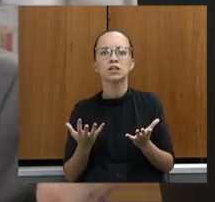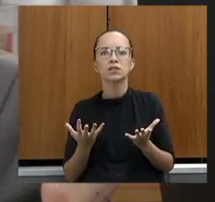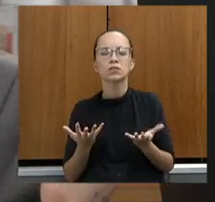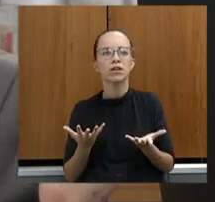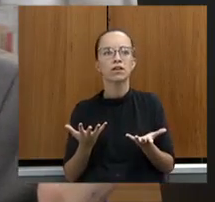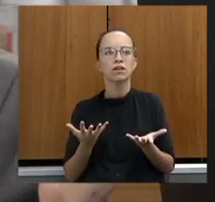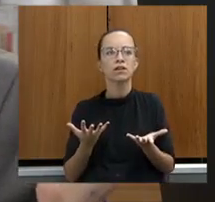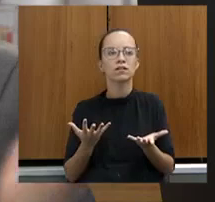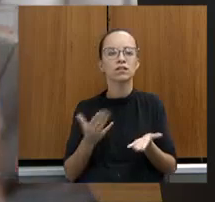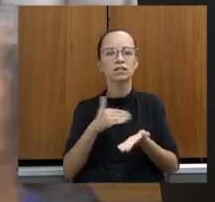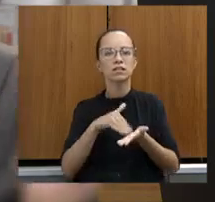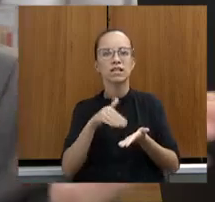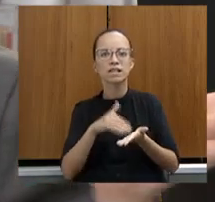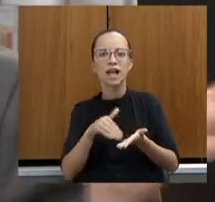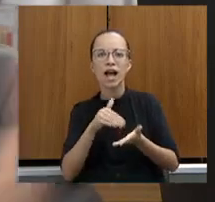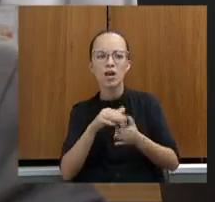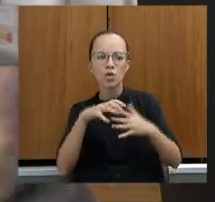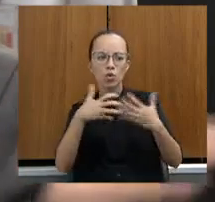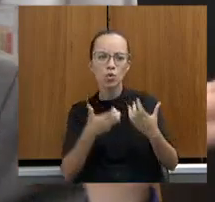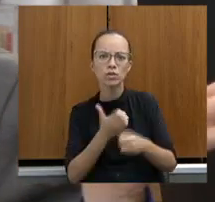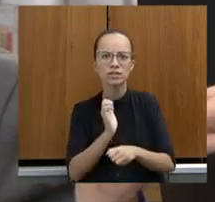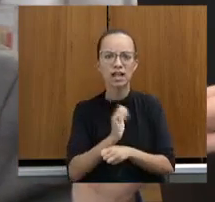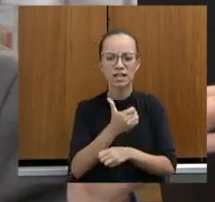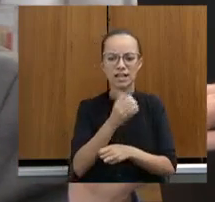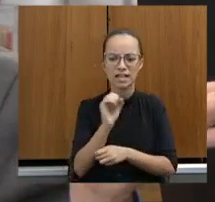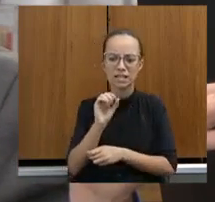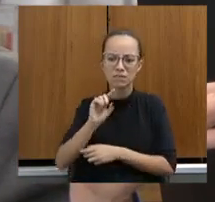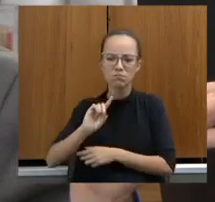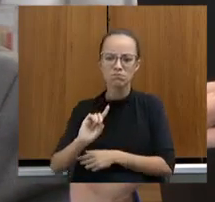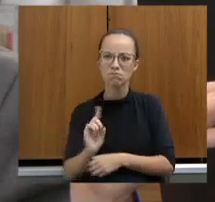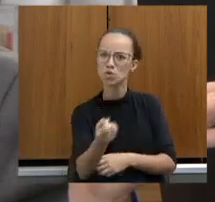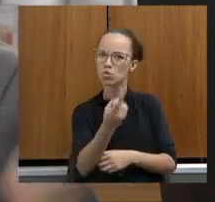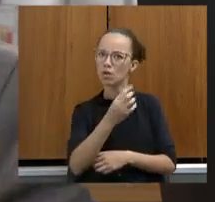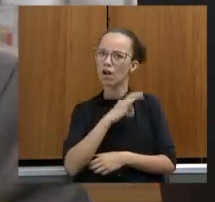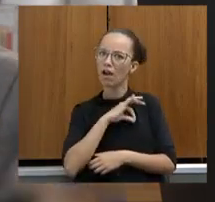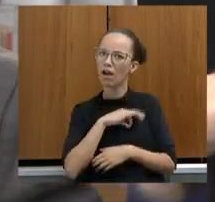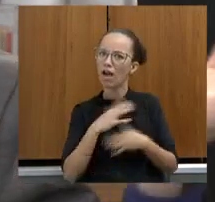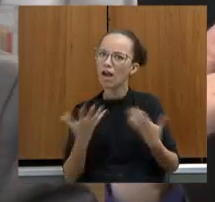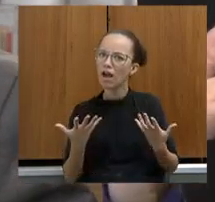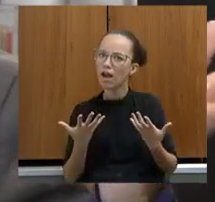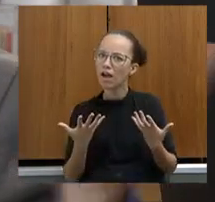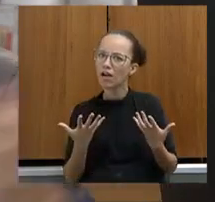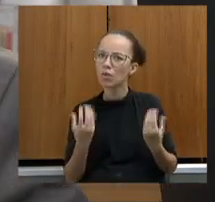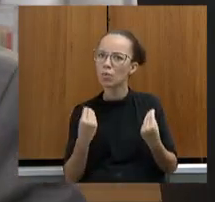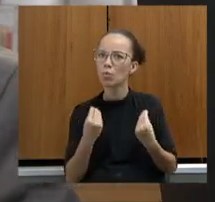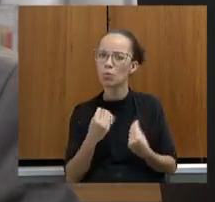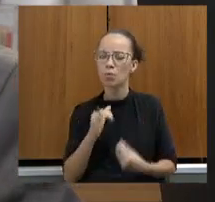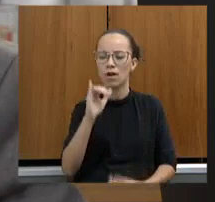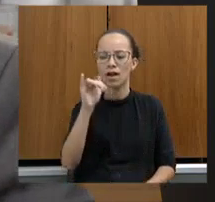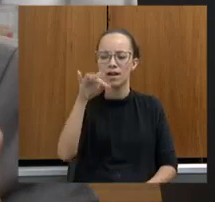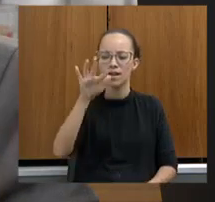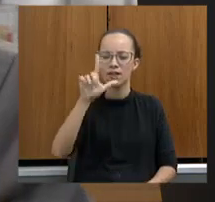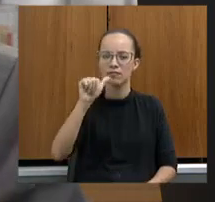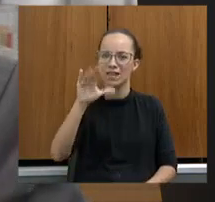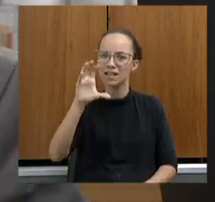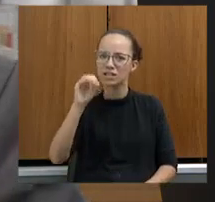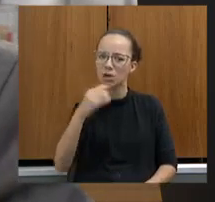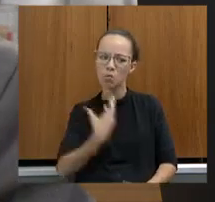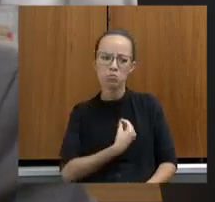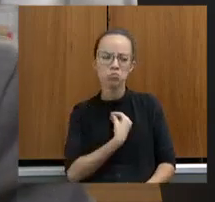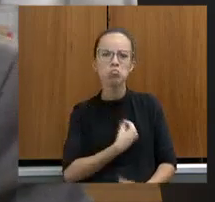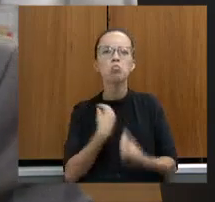10.000 não existe esse lugar nenhum na fase da Terra Com inflação que nós estamos vivendo não existe